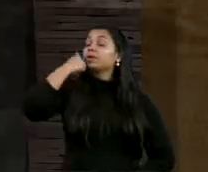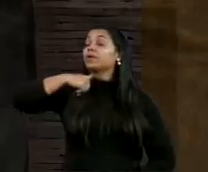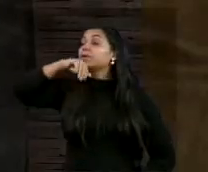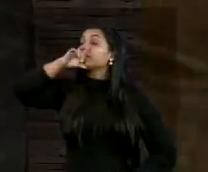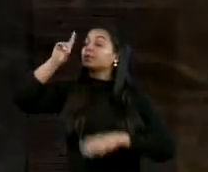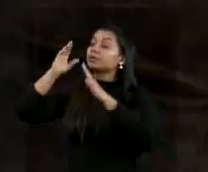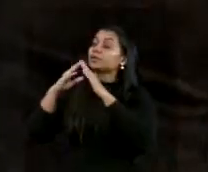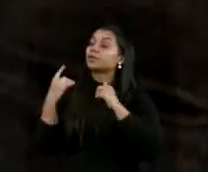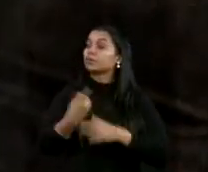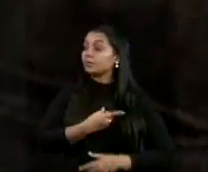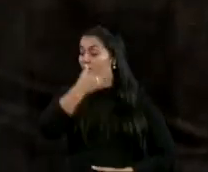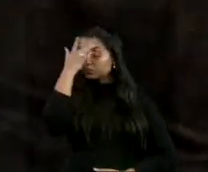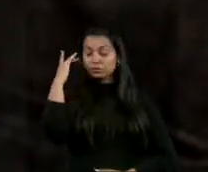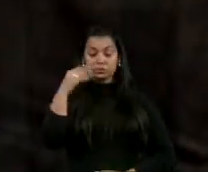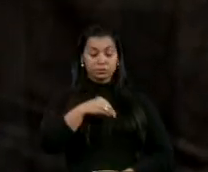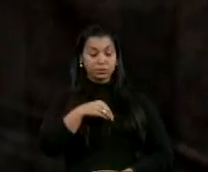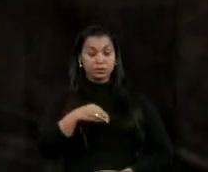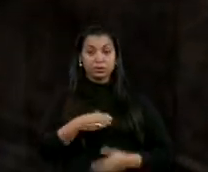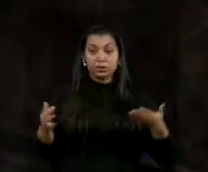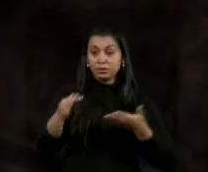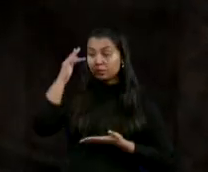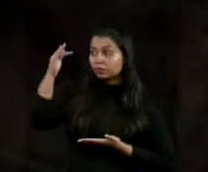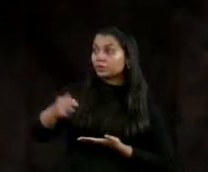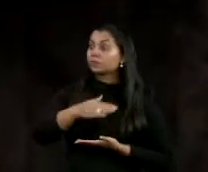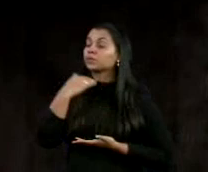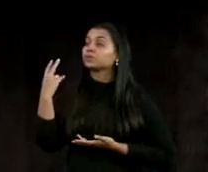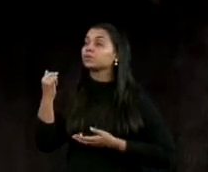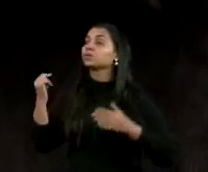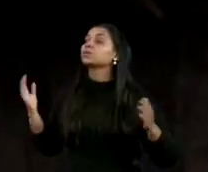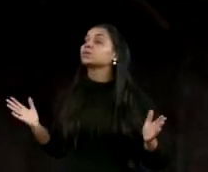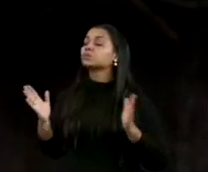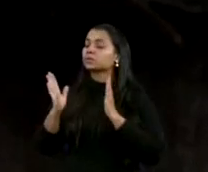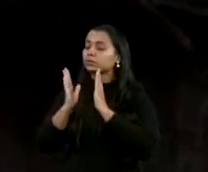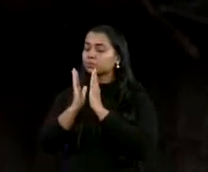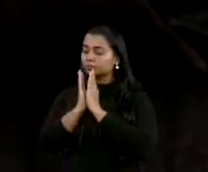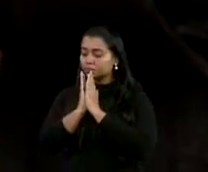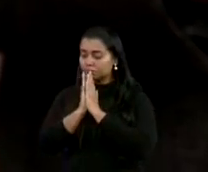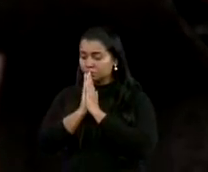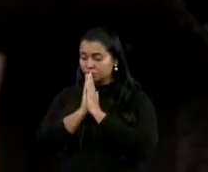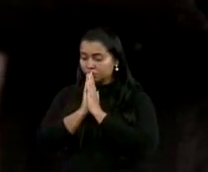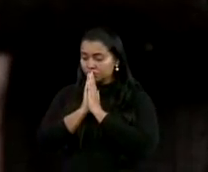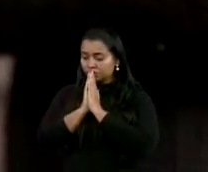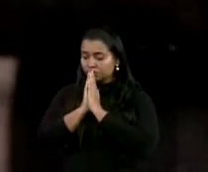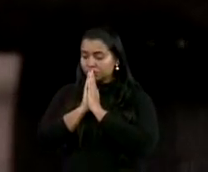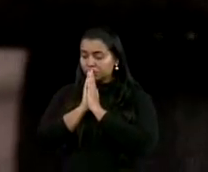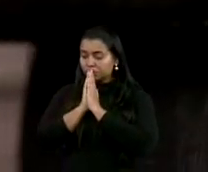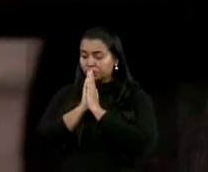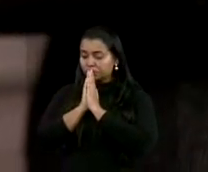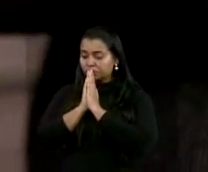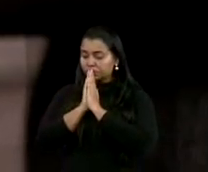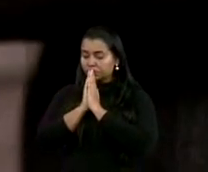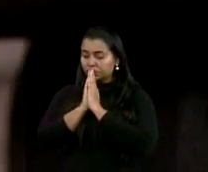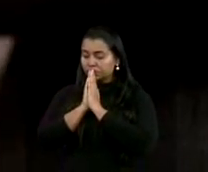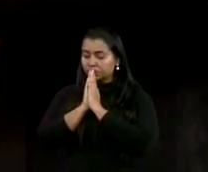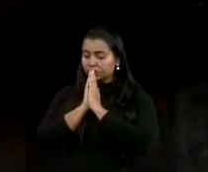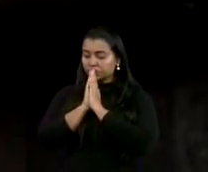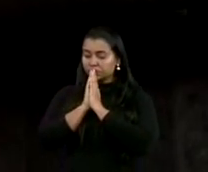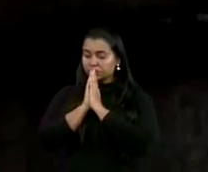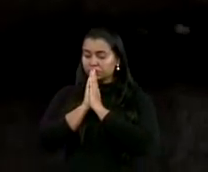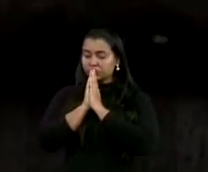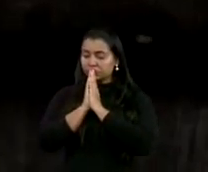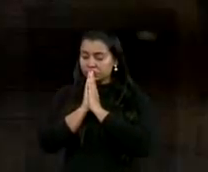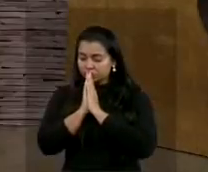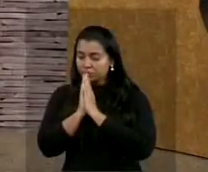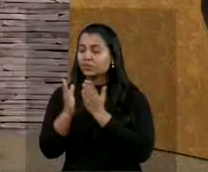Santa Maria, Mãe de Deus, rogai por nós, pecadores, agora e na hora da nossa